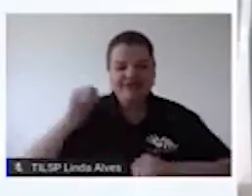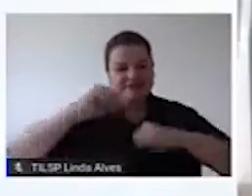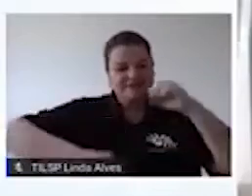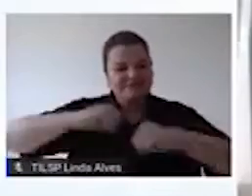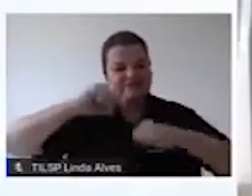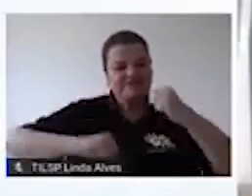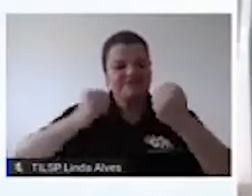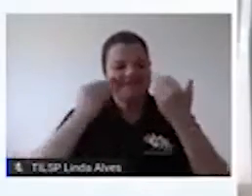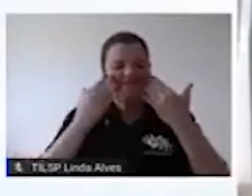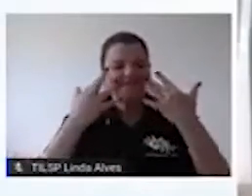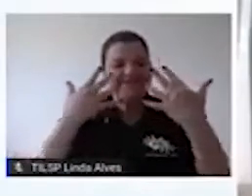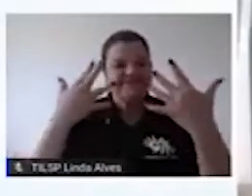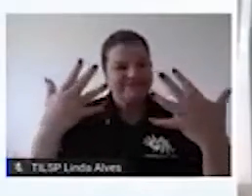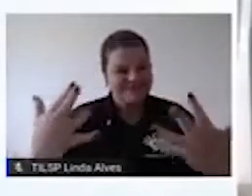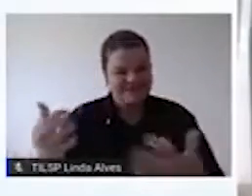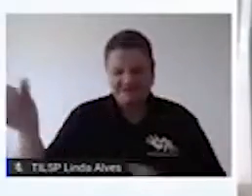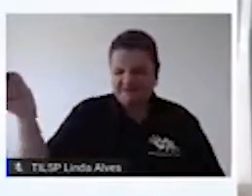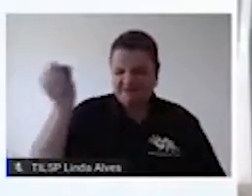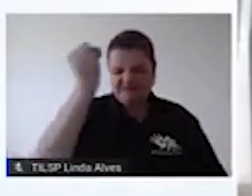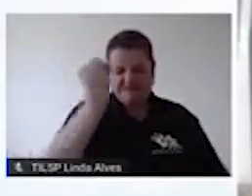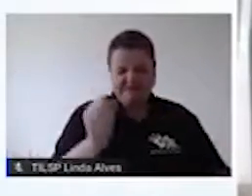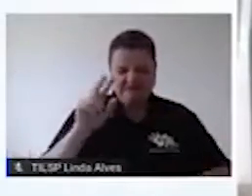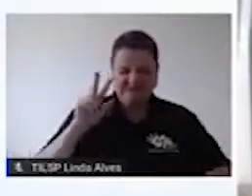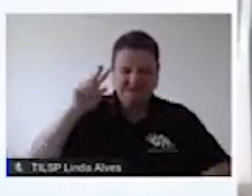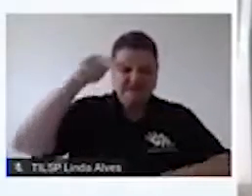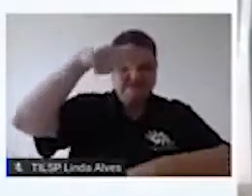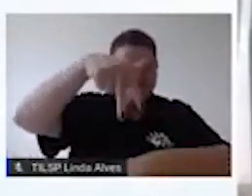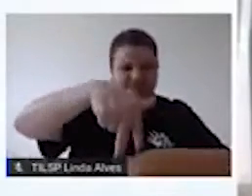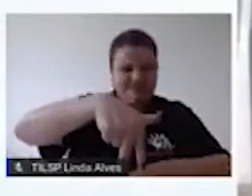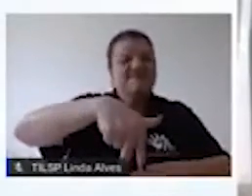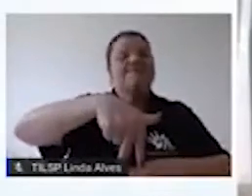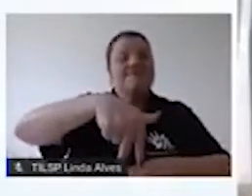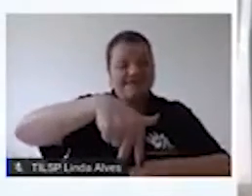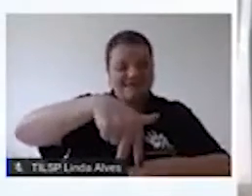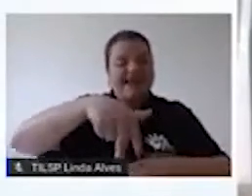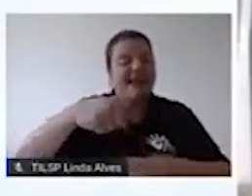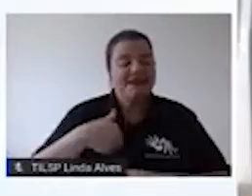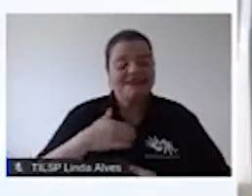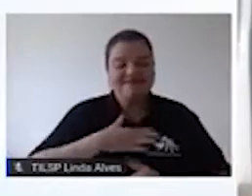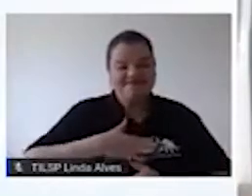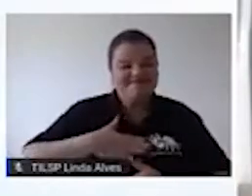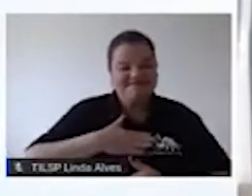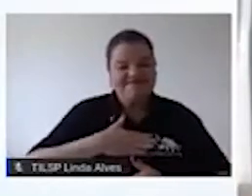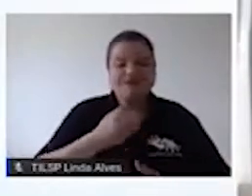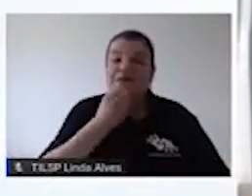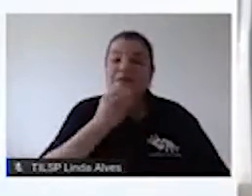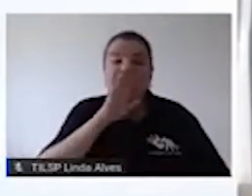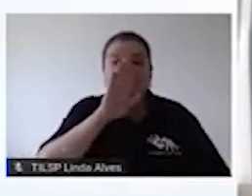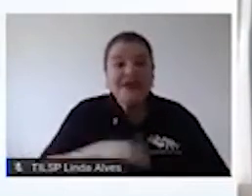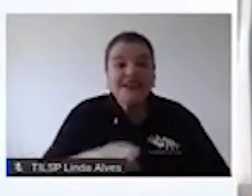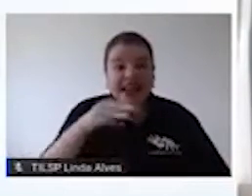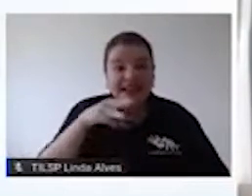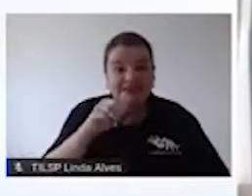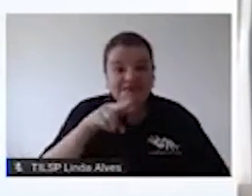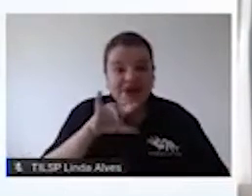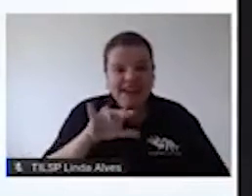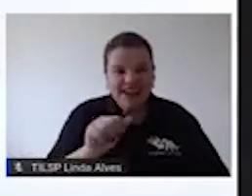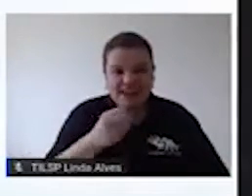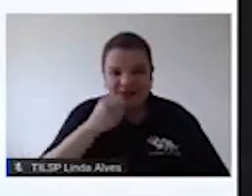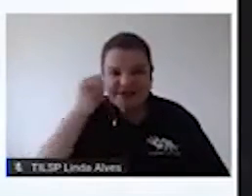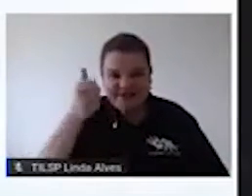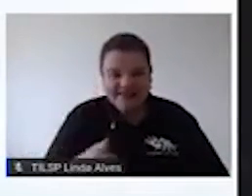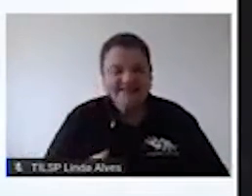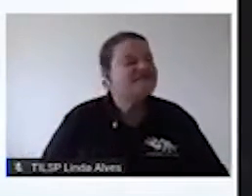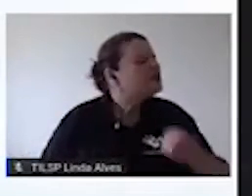seu espaço de liderança. Eu morro de orgulho. Boa tarde, tudo bem com você, Mônica? Boa